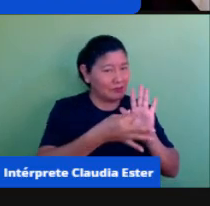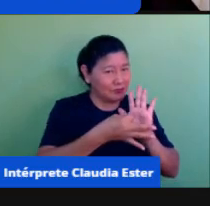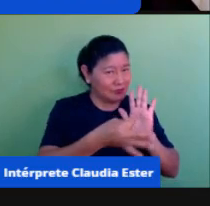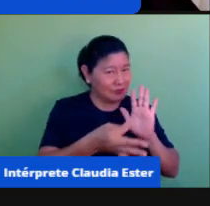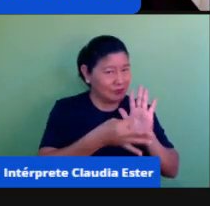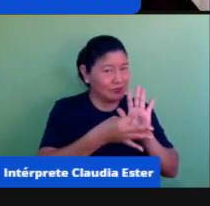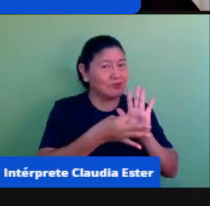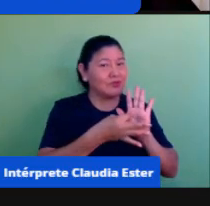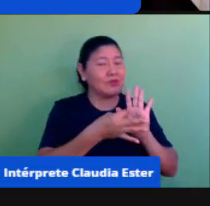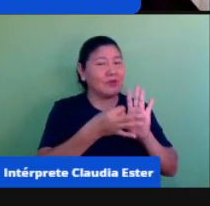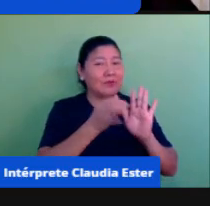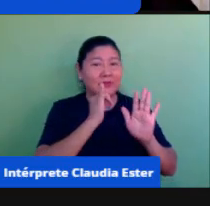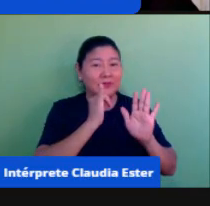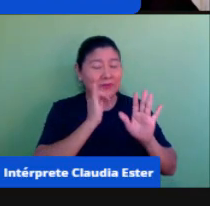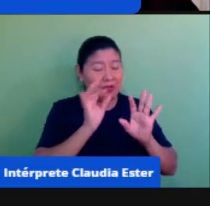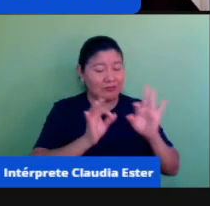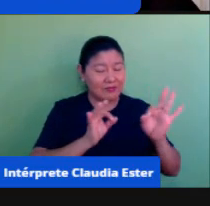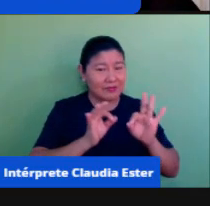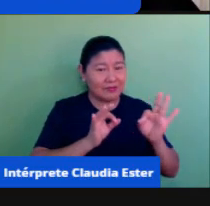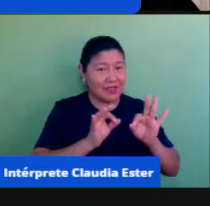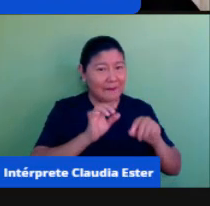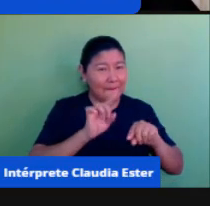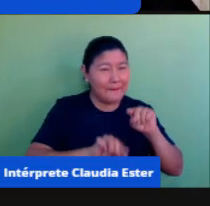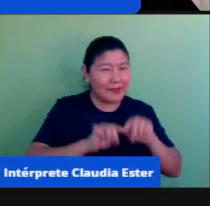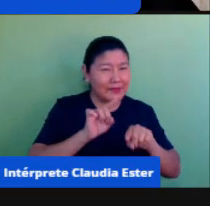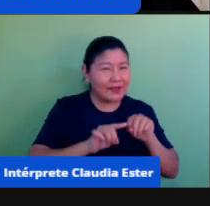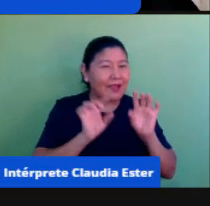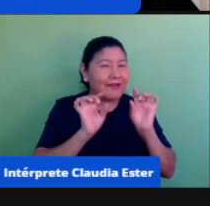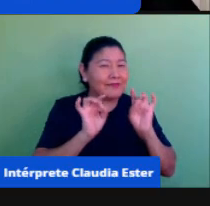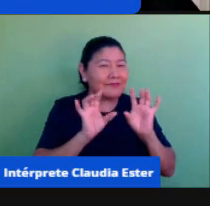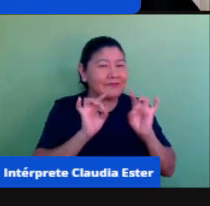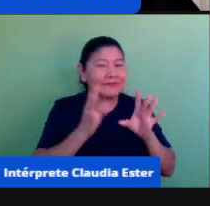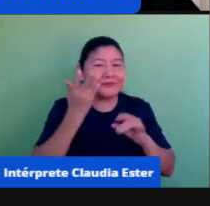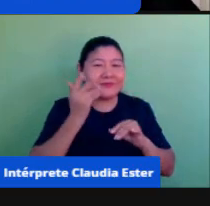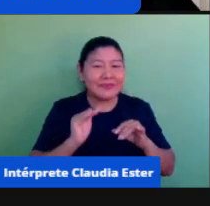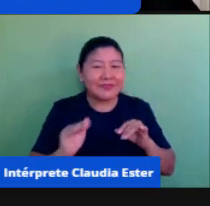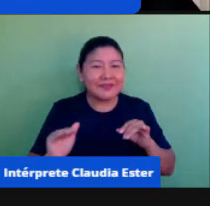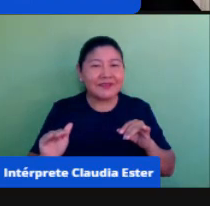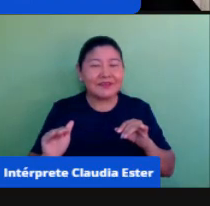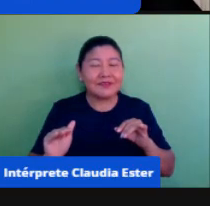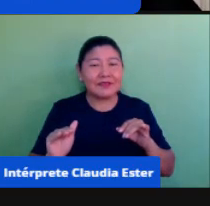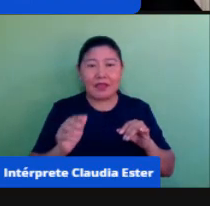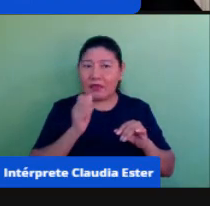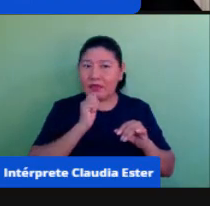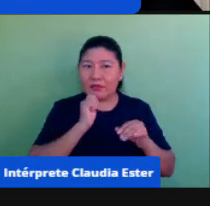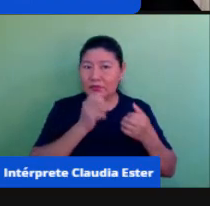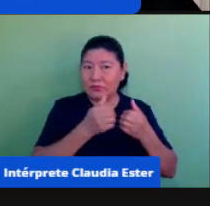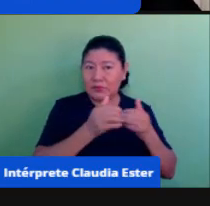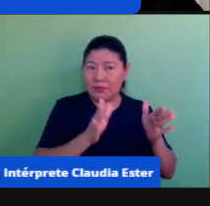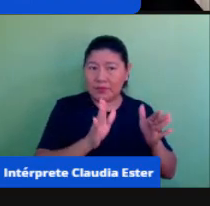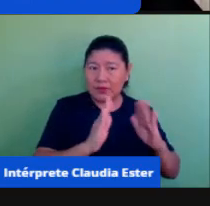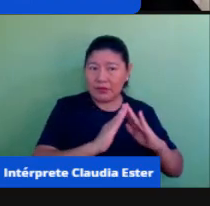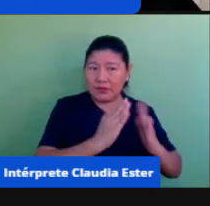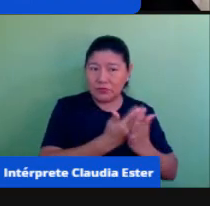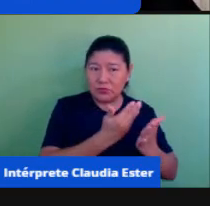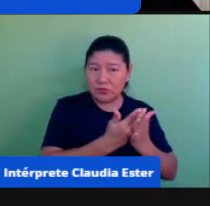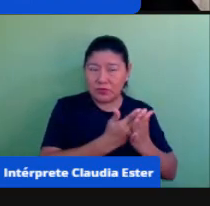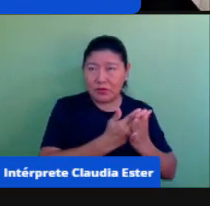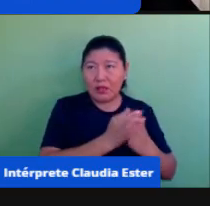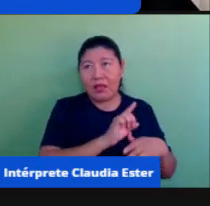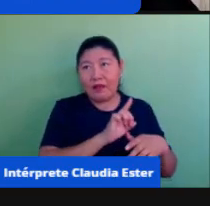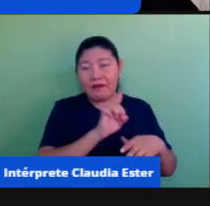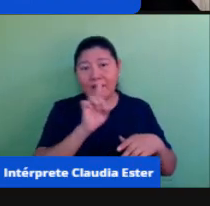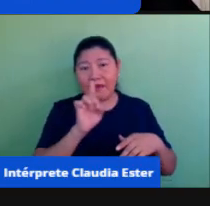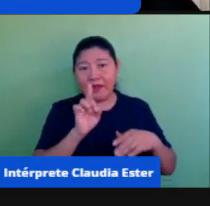até a escola, quando nós estivermos, né, abertos a isso, né? Pegar o seu